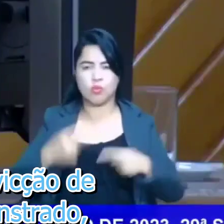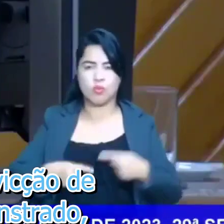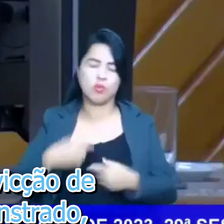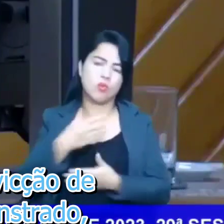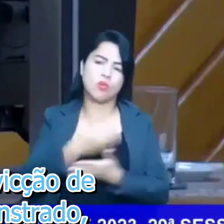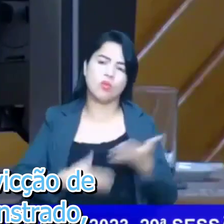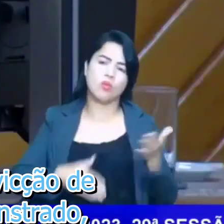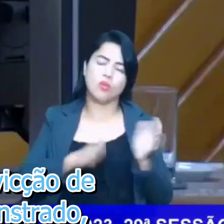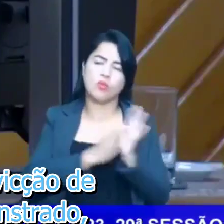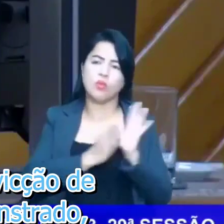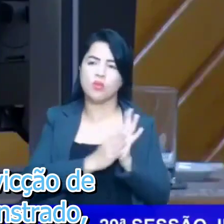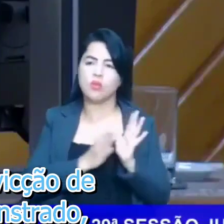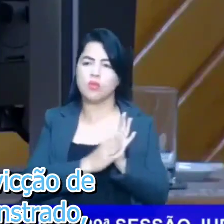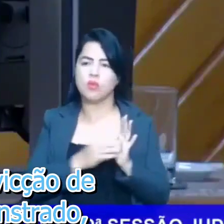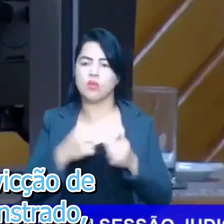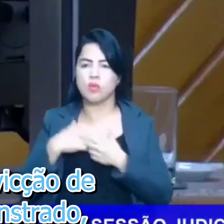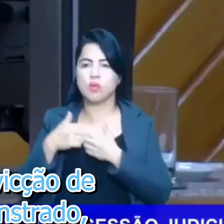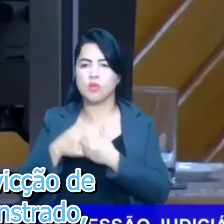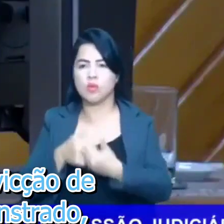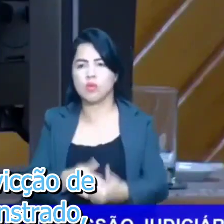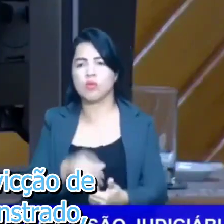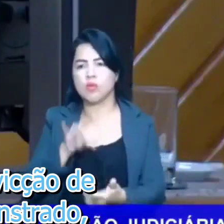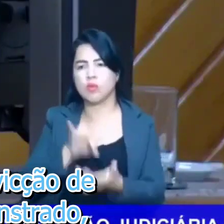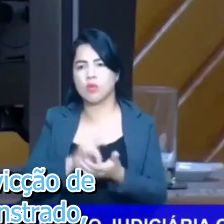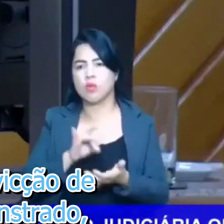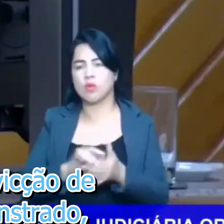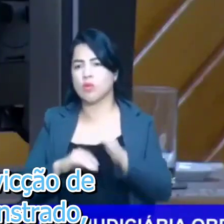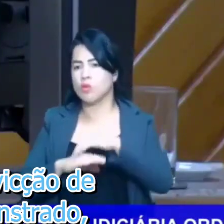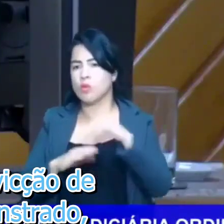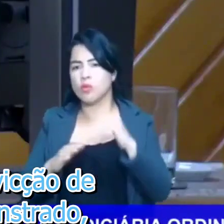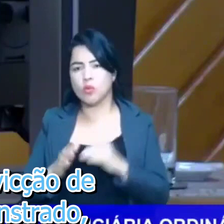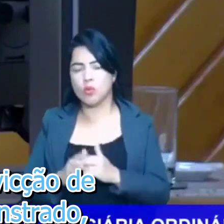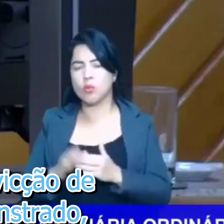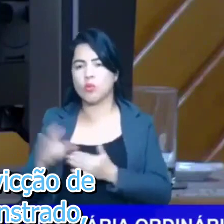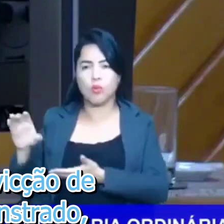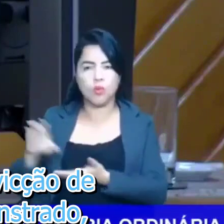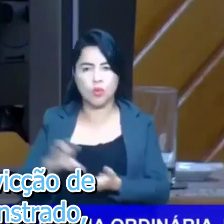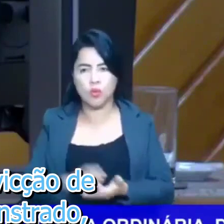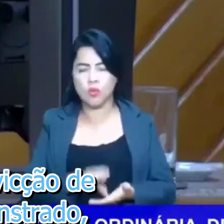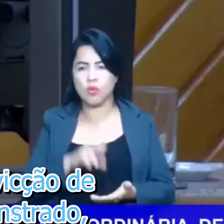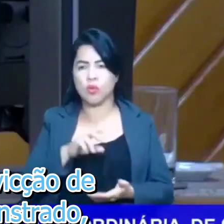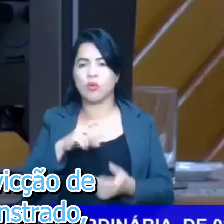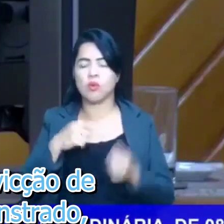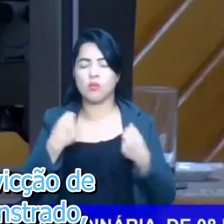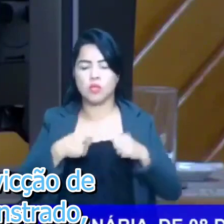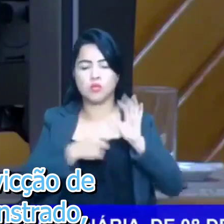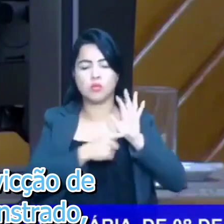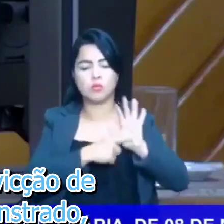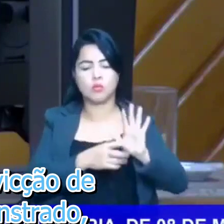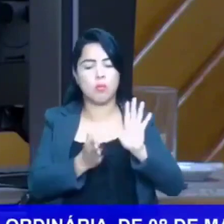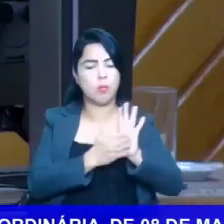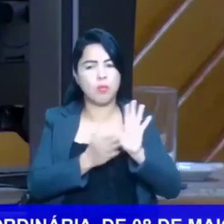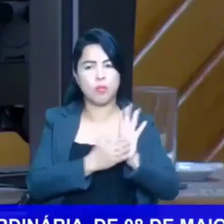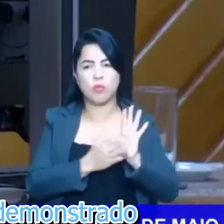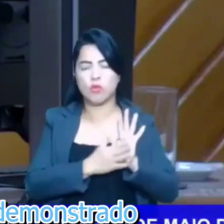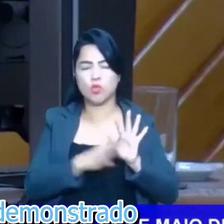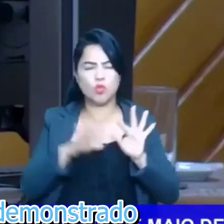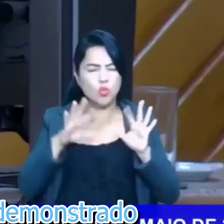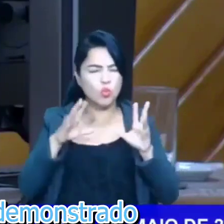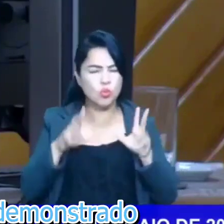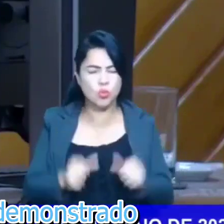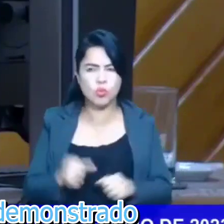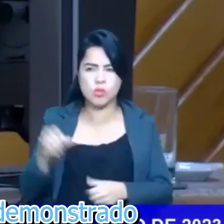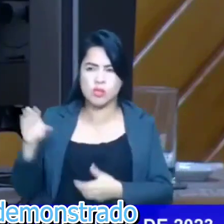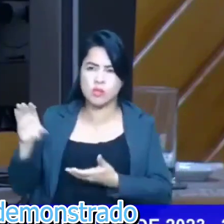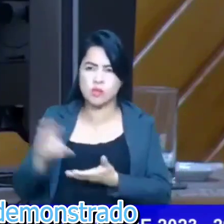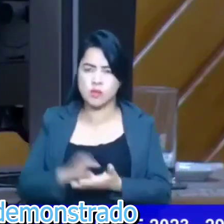prestações de contas. Eu sigo com a convicção de que todo e qualquer gasto deve ser cabalmente demonstrado, todo centavo de